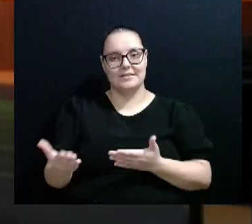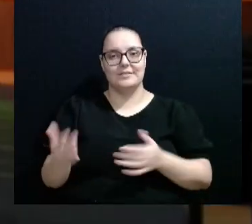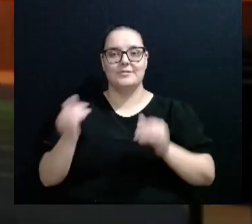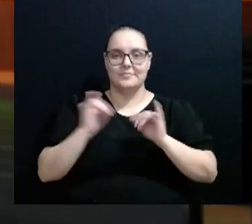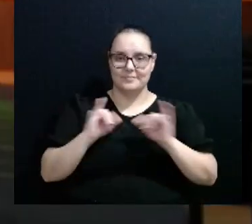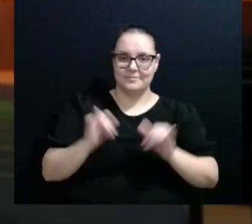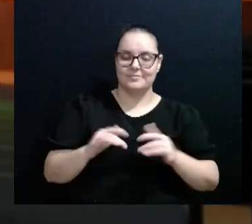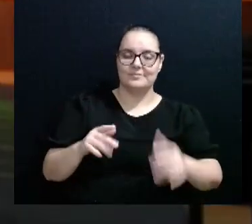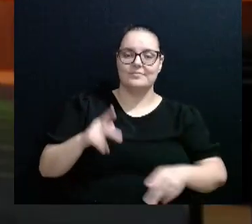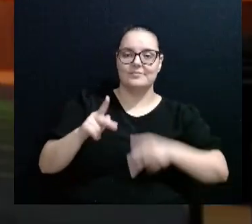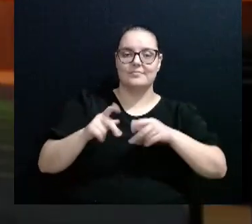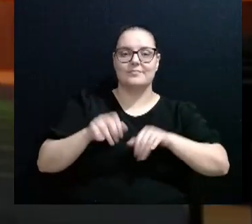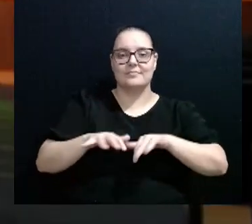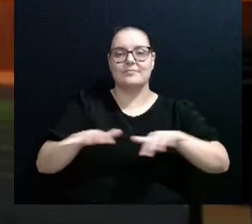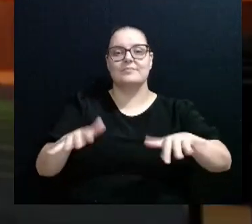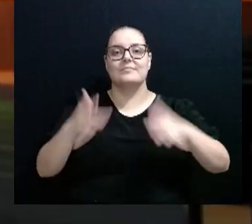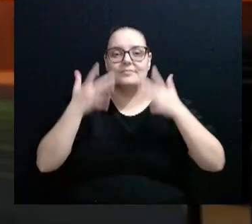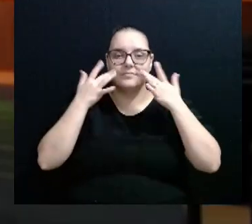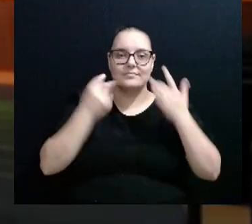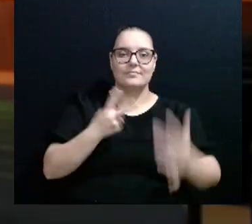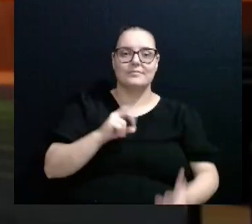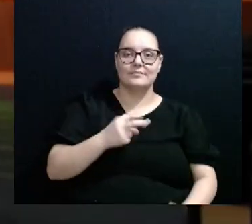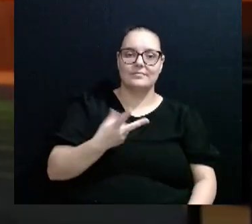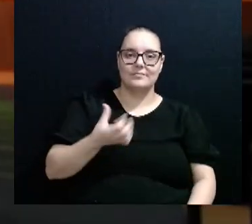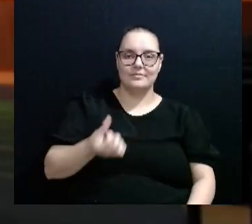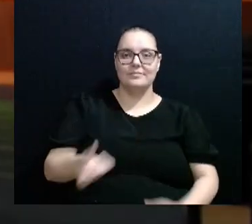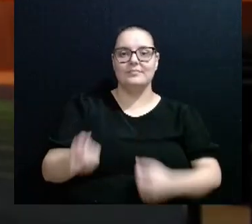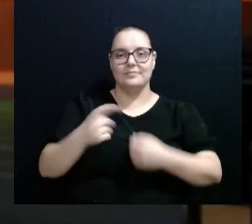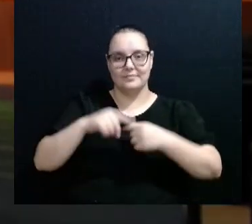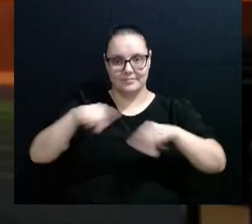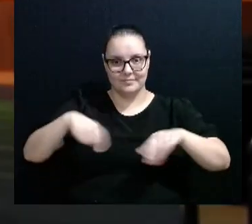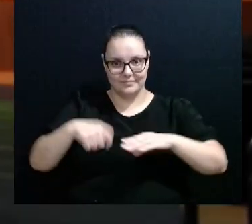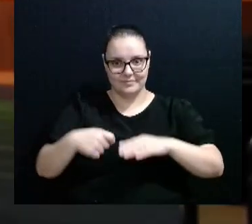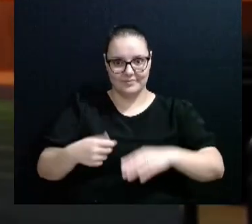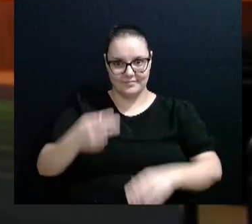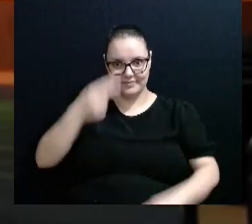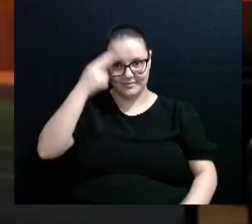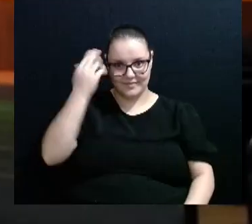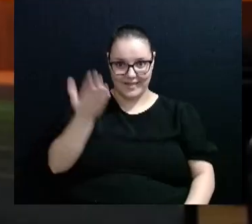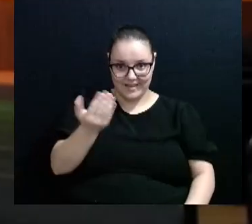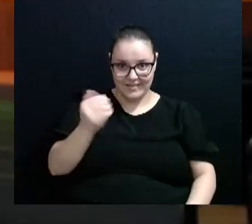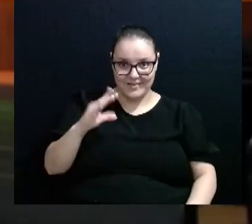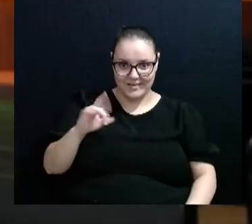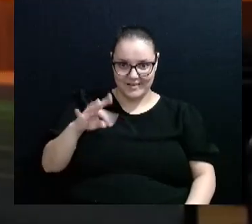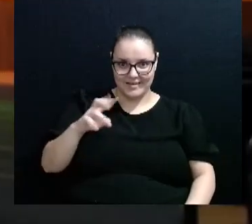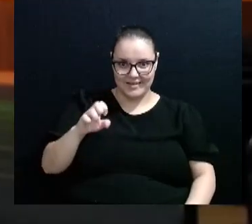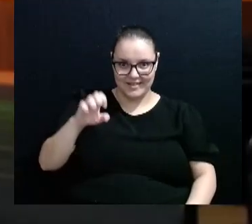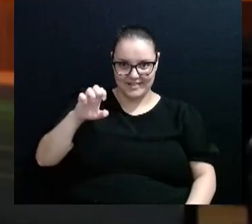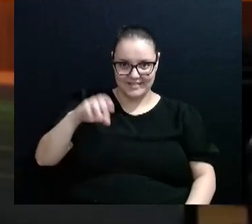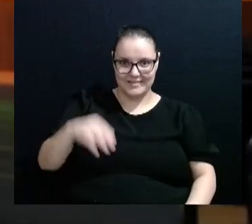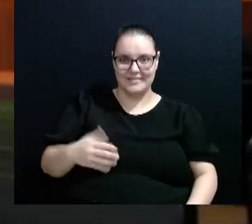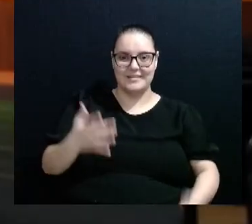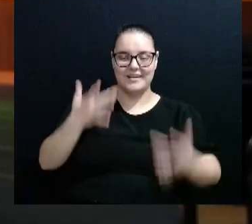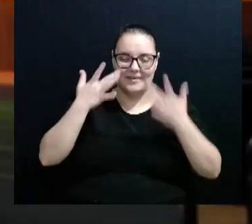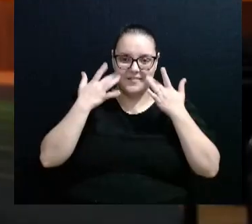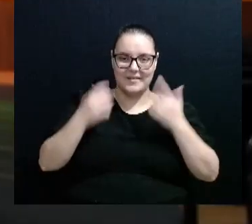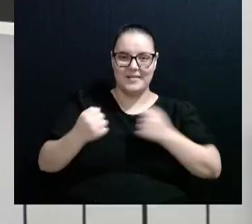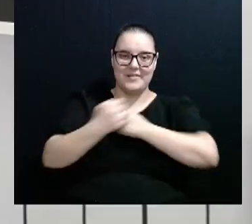teatro de 2026. Gabriel, volto com você no estúdio e traz o Caetano para vir aqui assistir aqui a peça, hein? Um abraço e um bom final de semana.